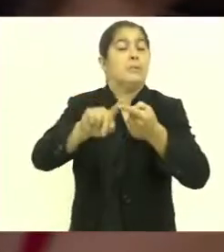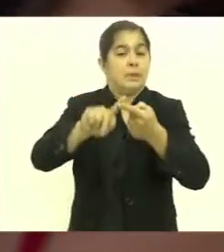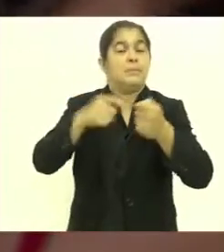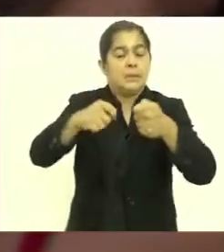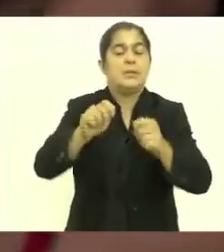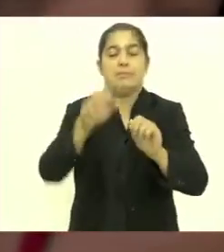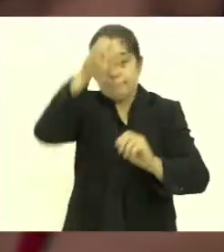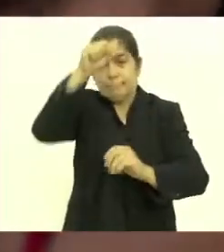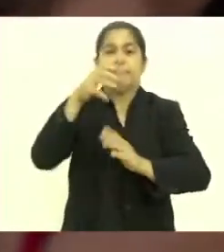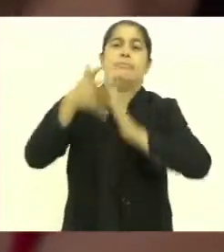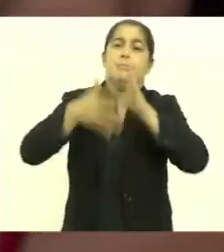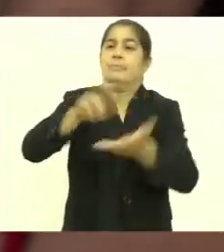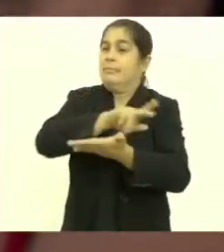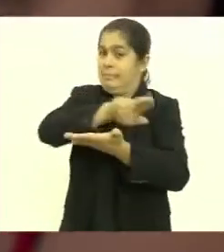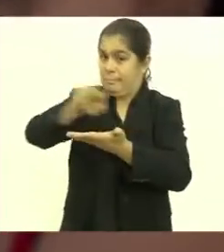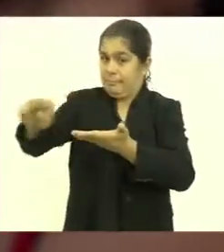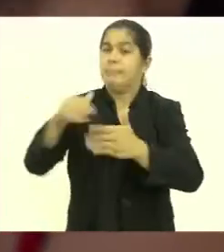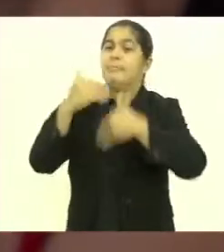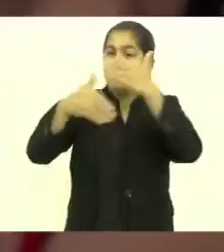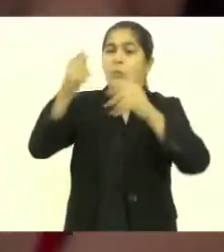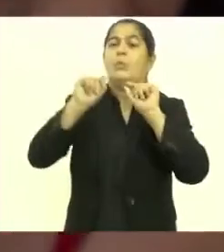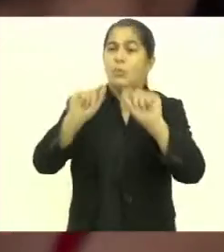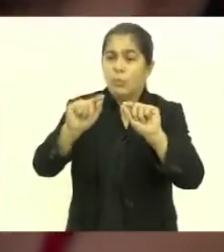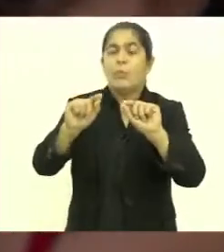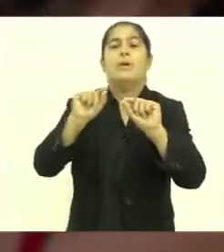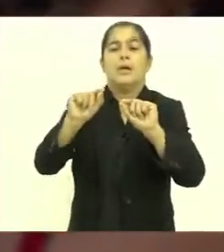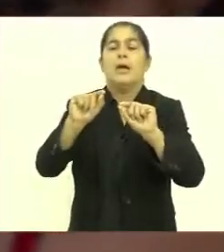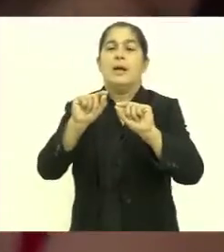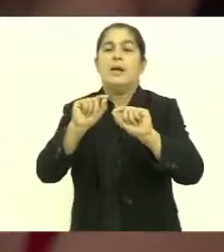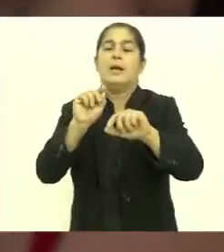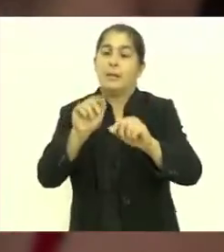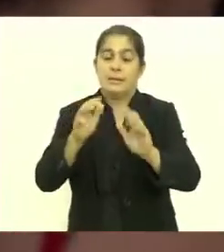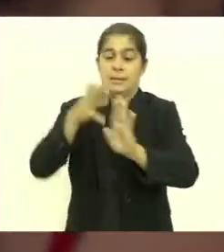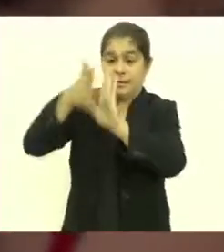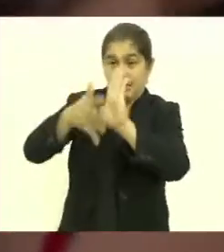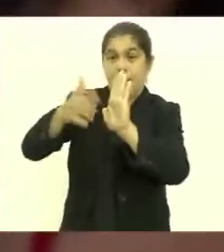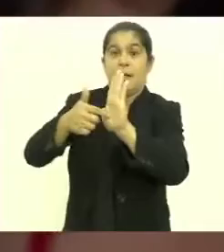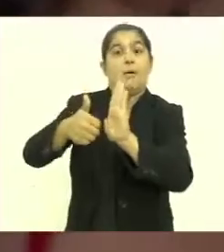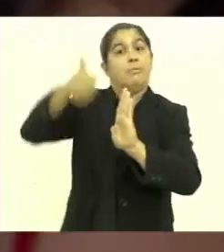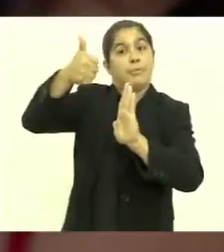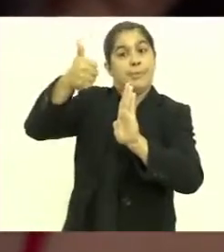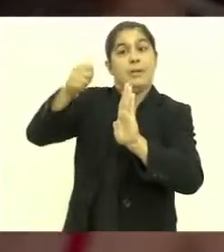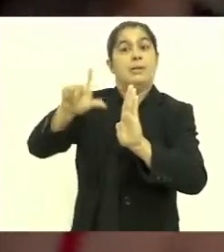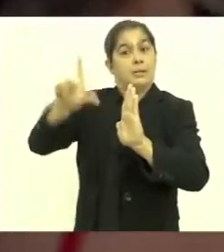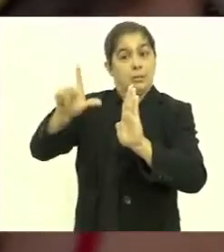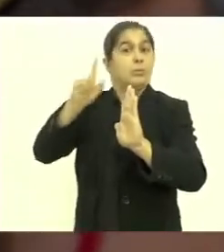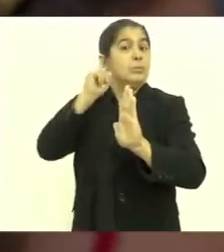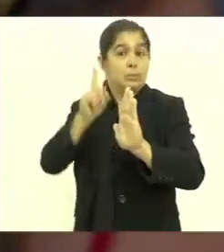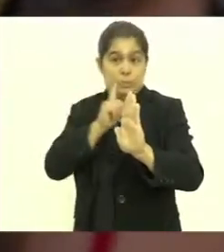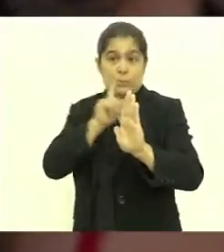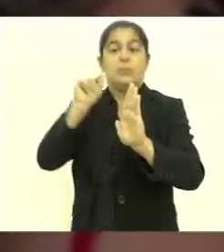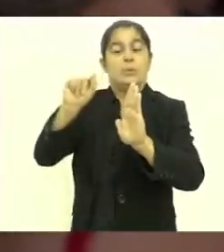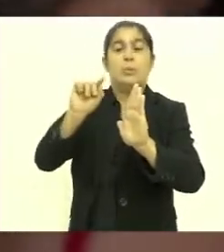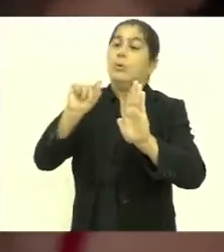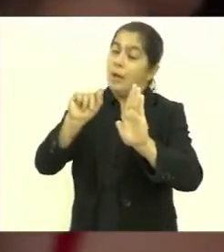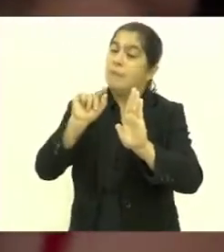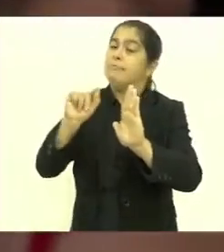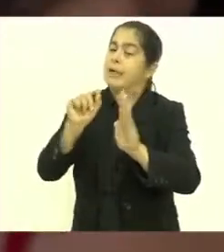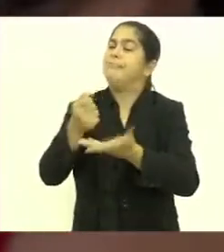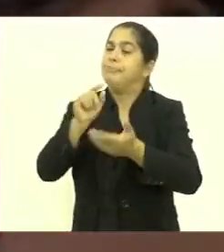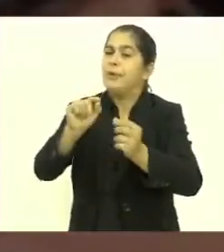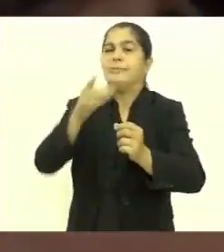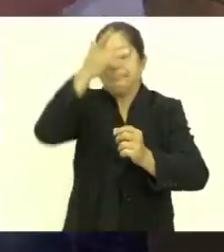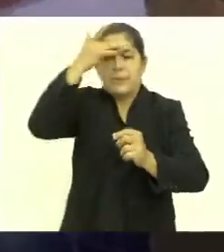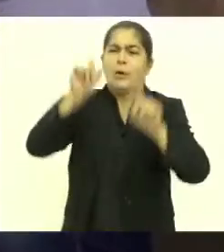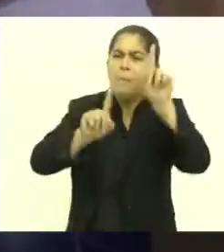os profissionais, eles possam aprender a Libras, considerando que a Libras é a primeira língua da pessoa